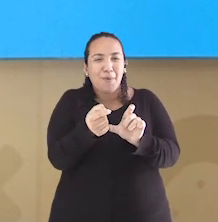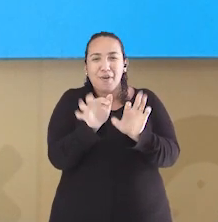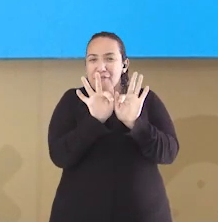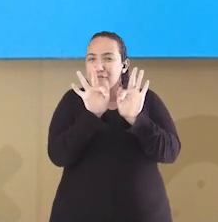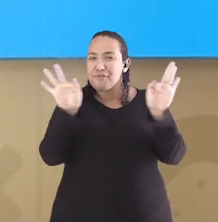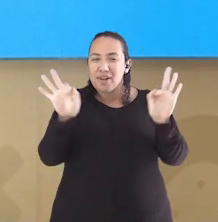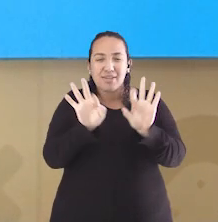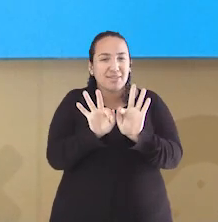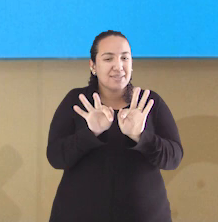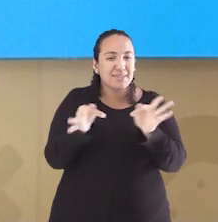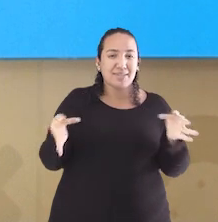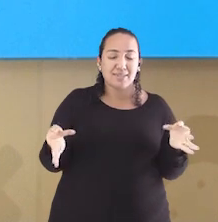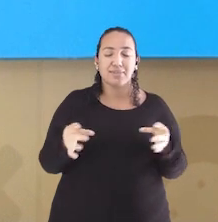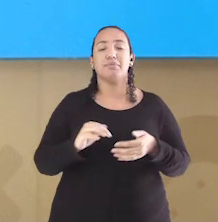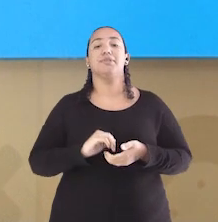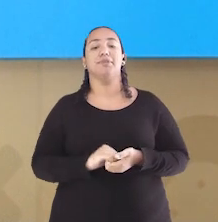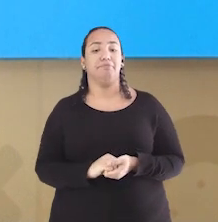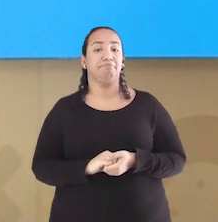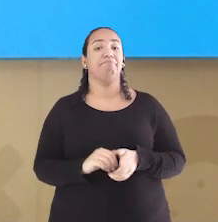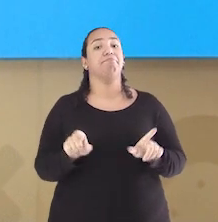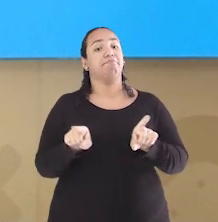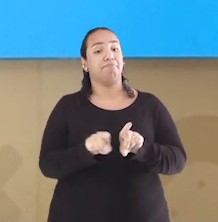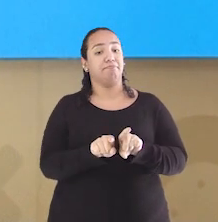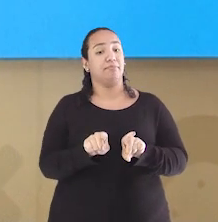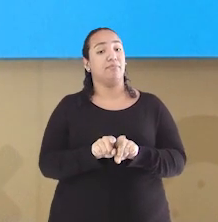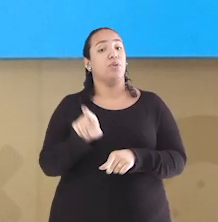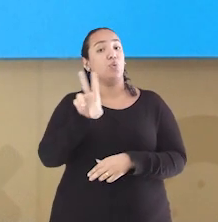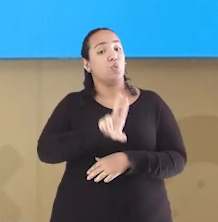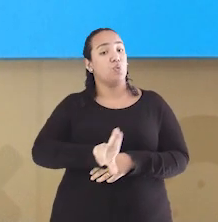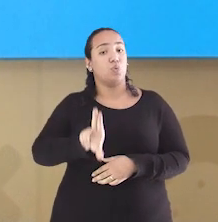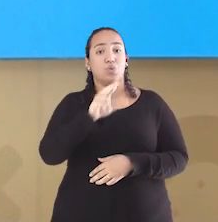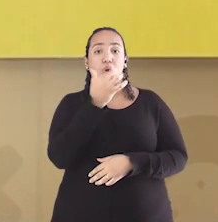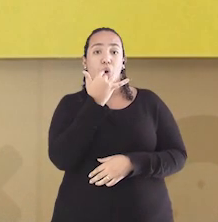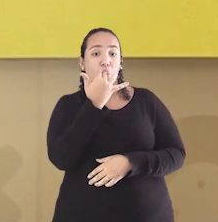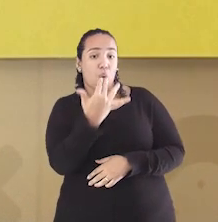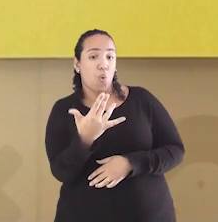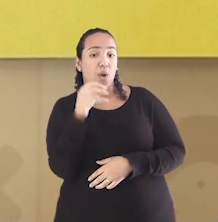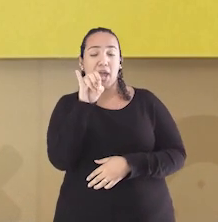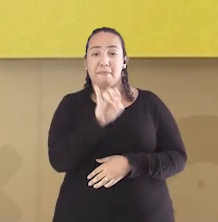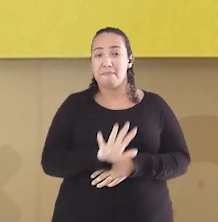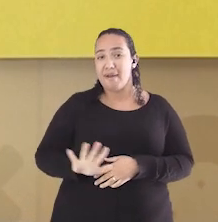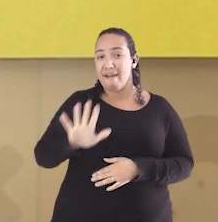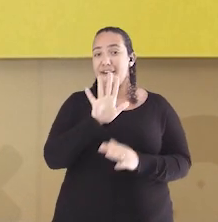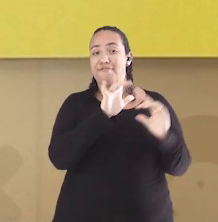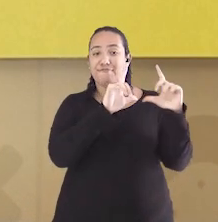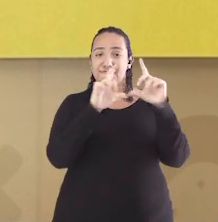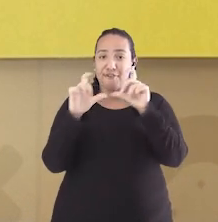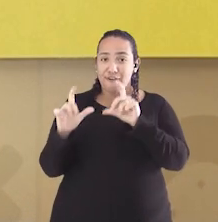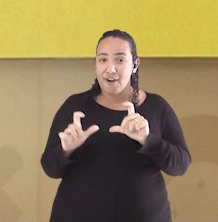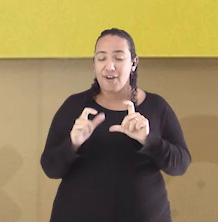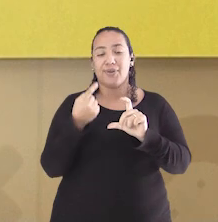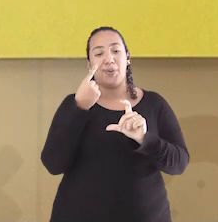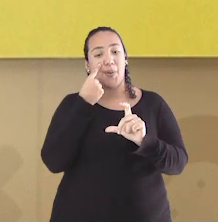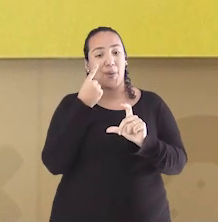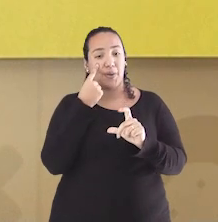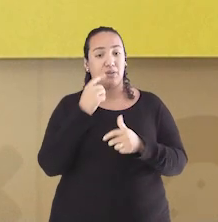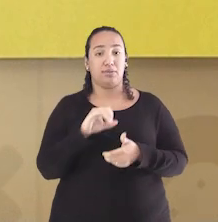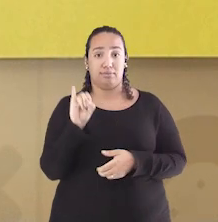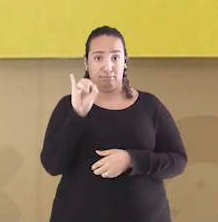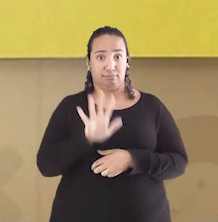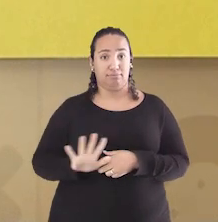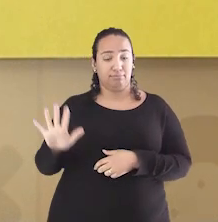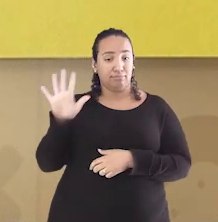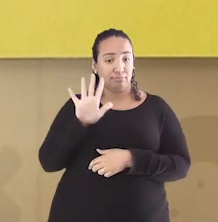uma frase. E também temos o uso de cores, imagens e fotografias.